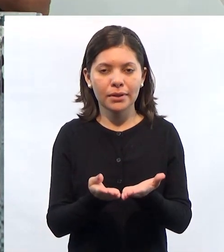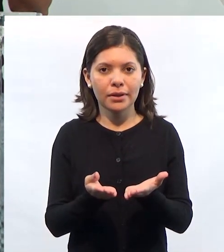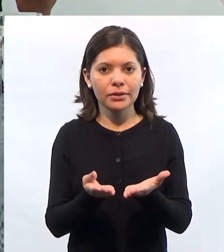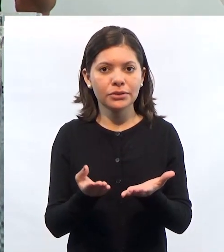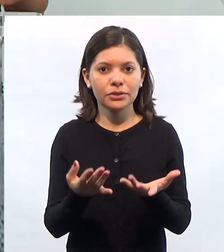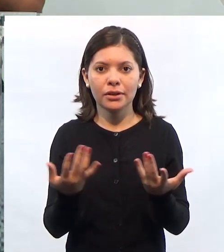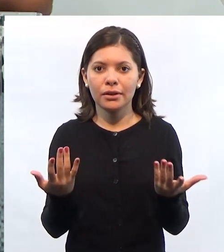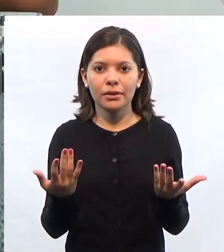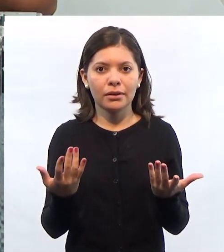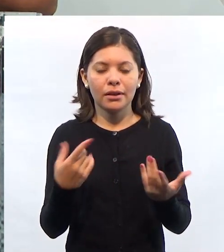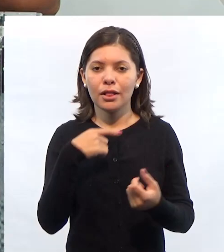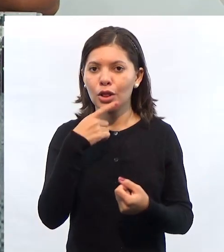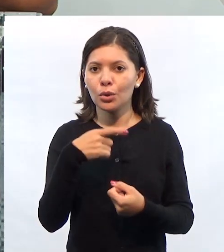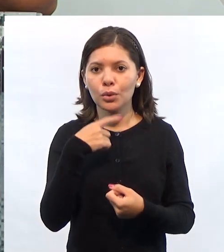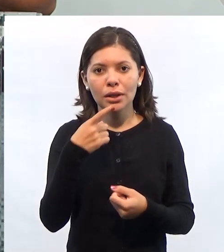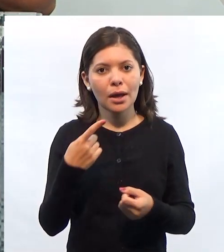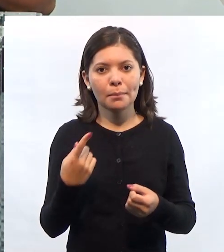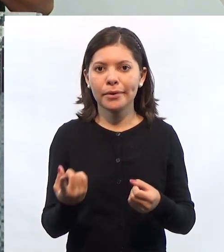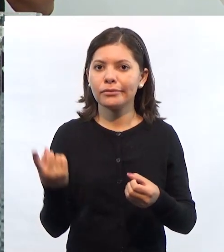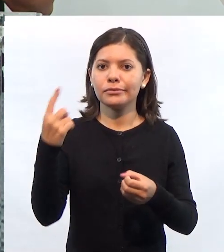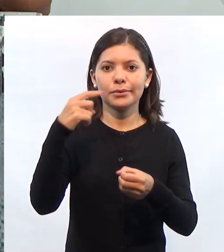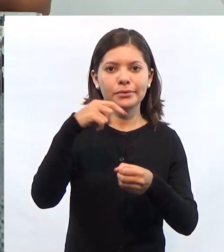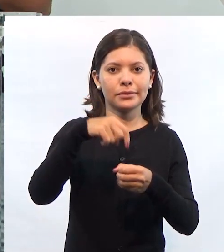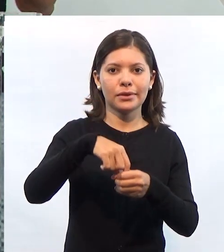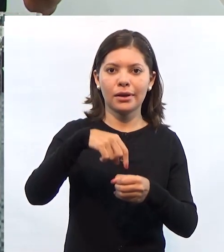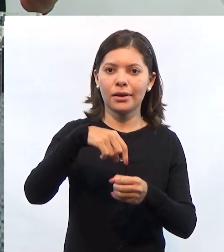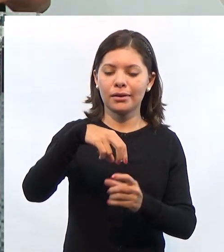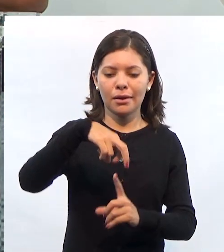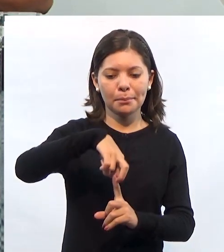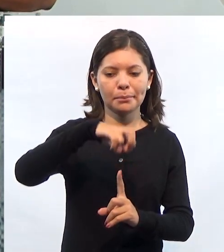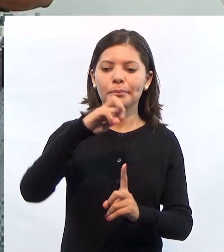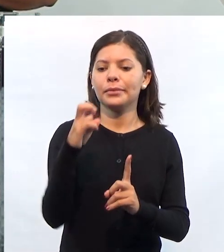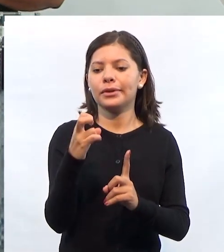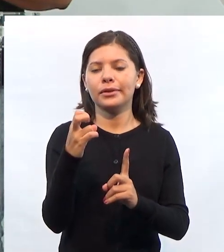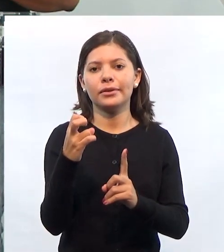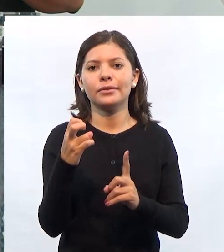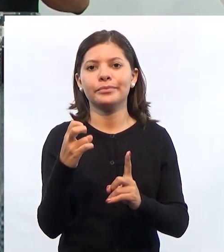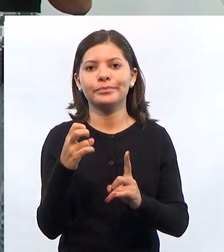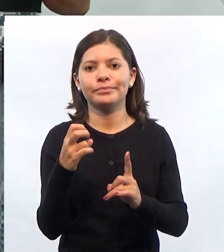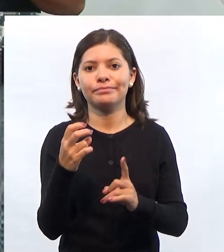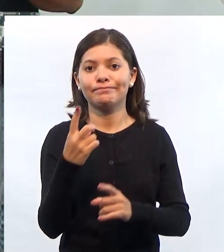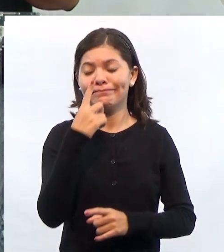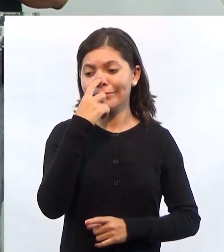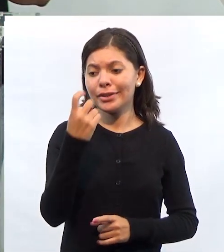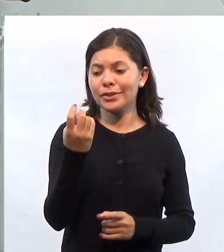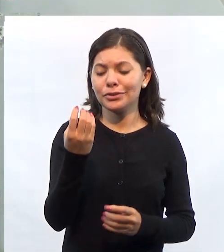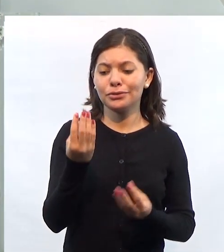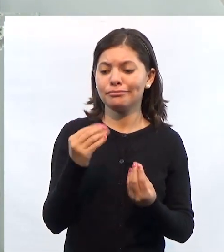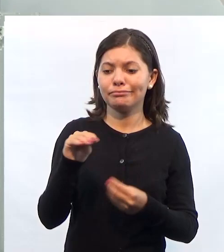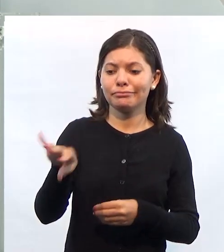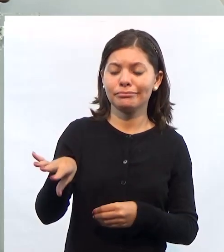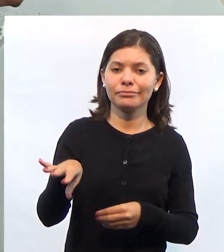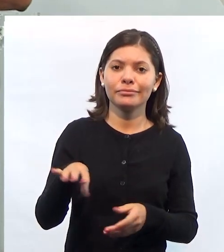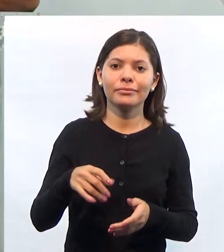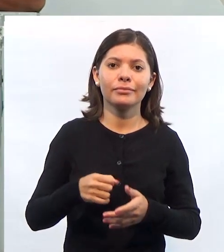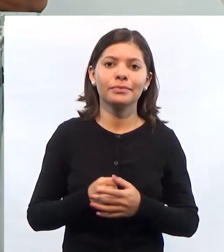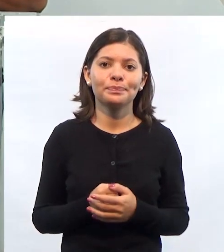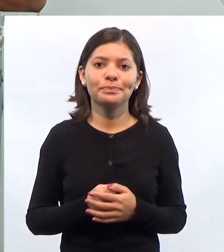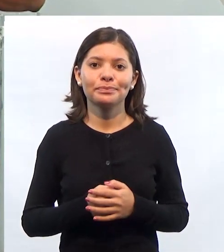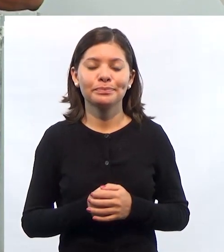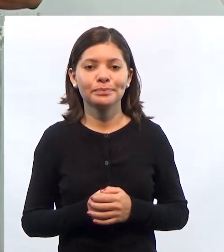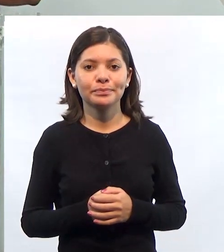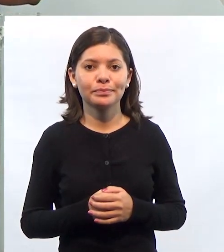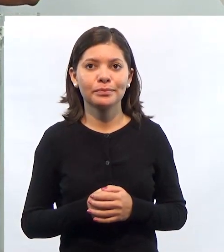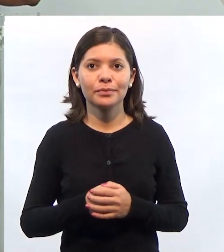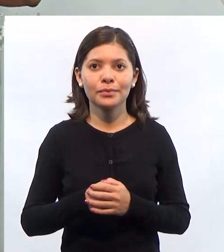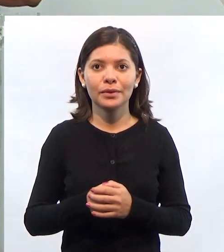voltar para linha de produção abrir a garrafa vai ter que ser descartado então prejuízo é muito menor do que colocar um ml a